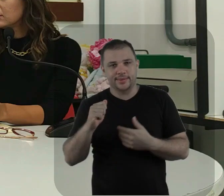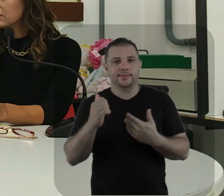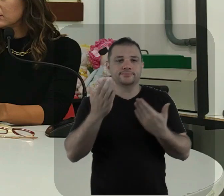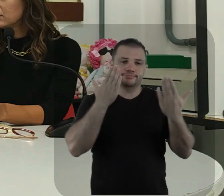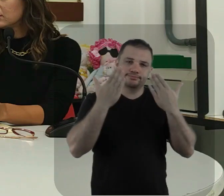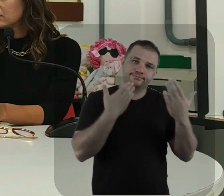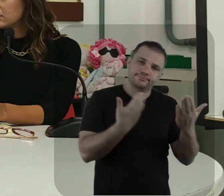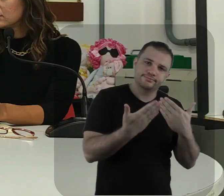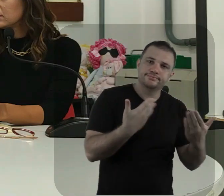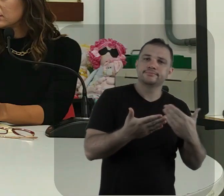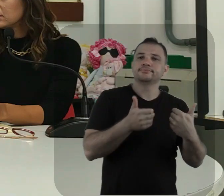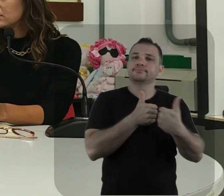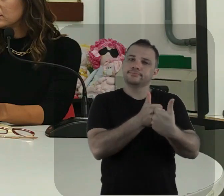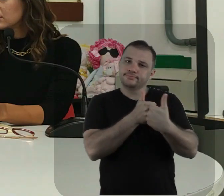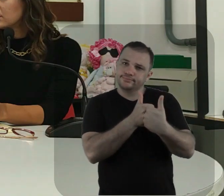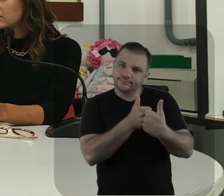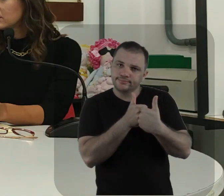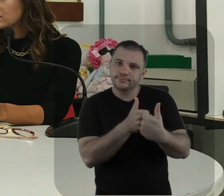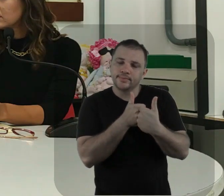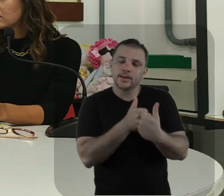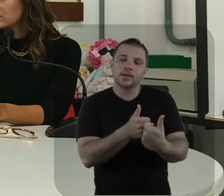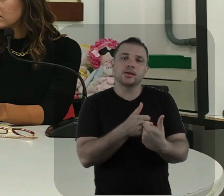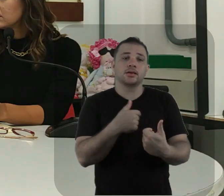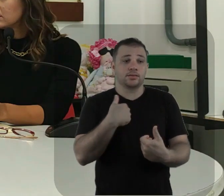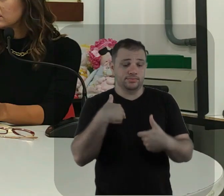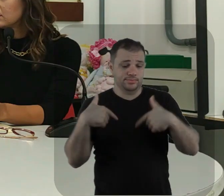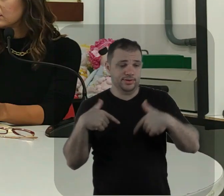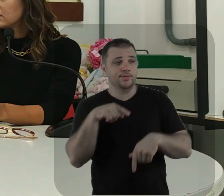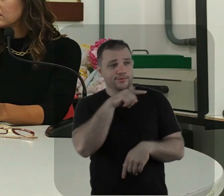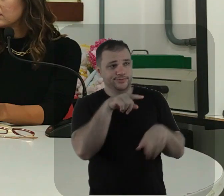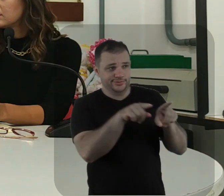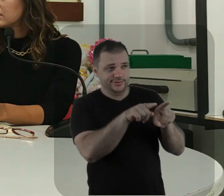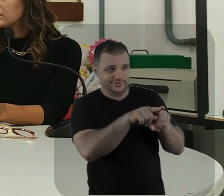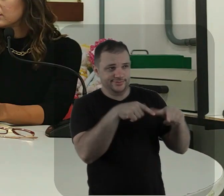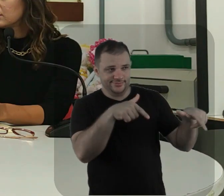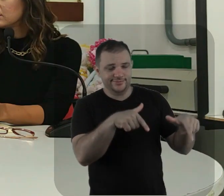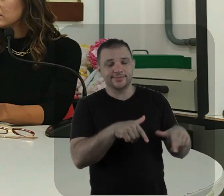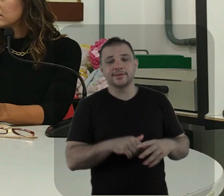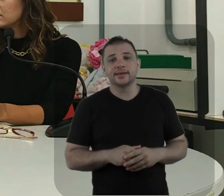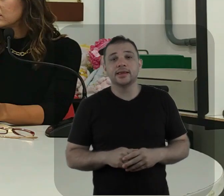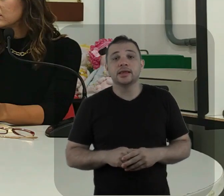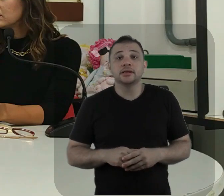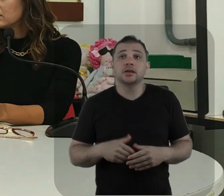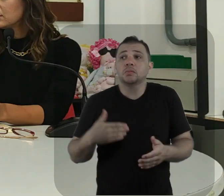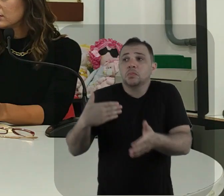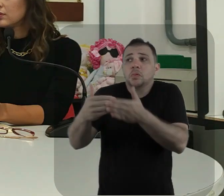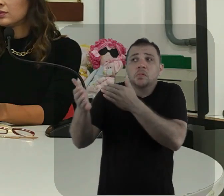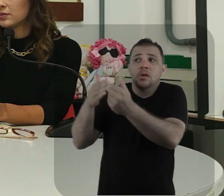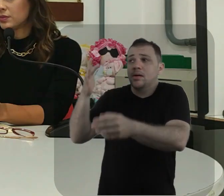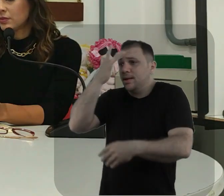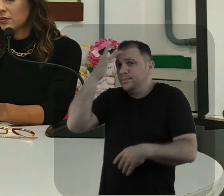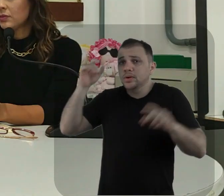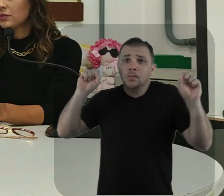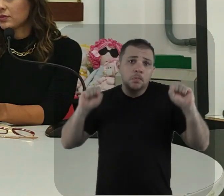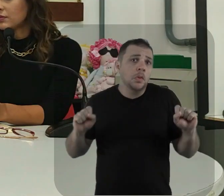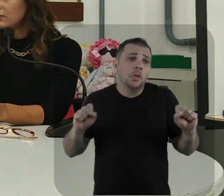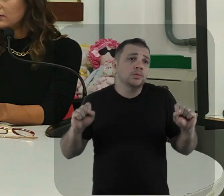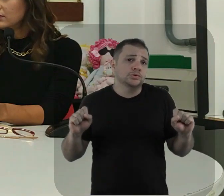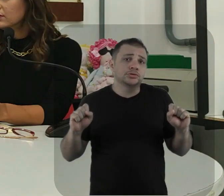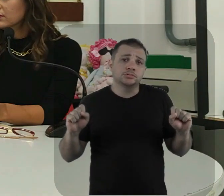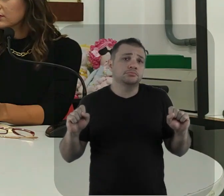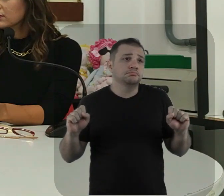de realizarmos a psicoterapia, esse acompanhamento psicológico, né, qualquer pessoa ela pode procurar,